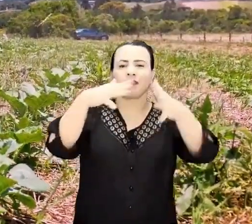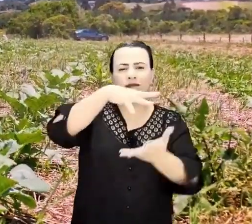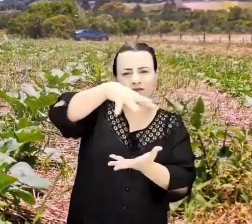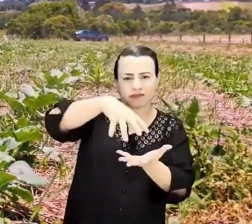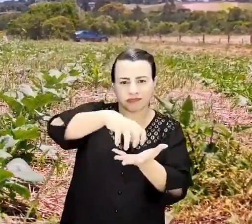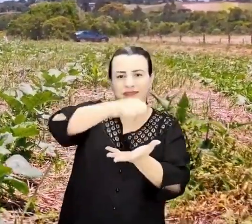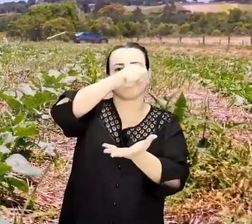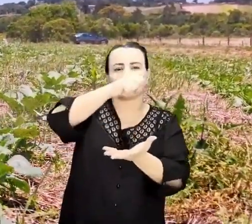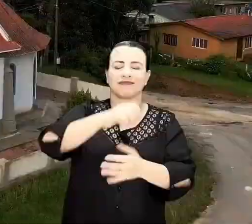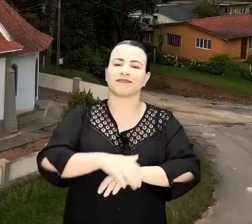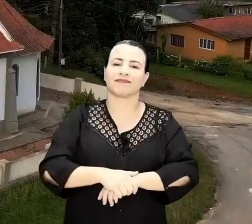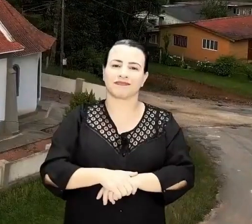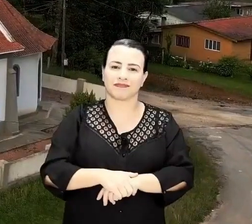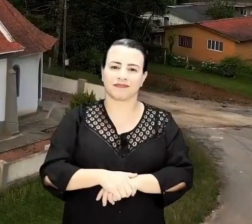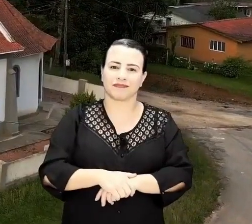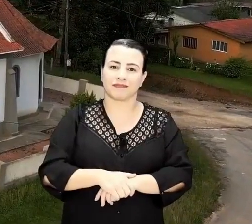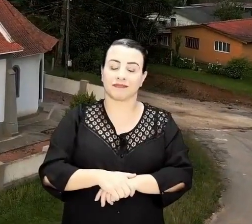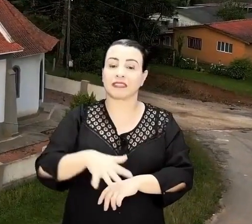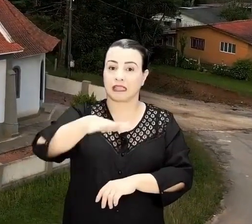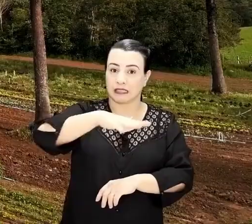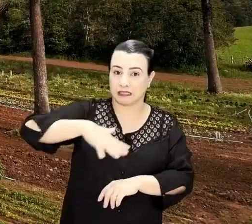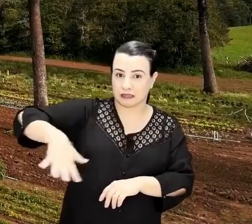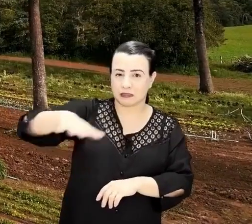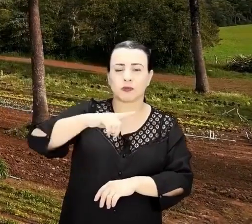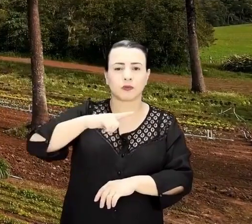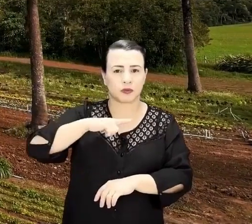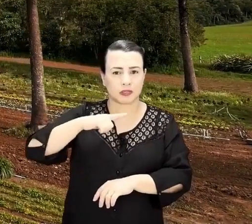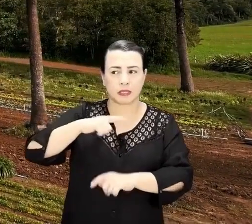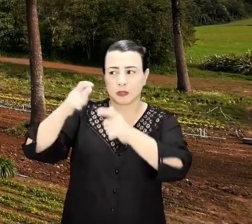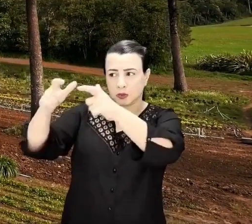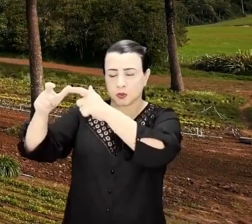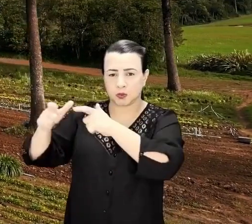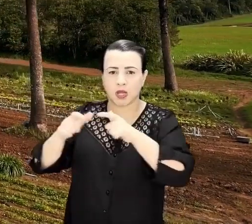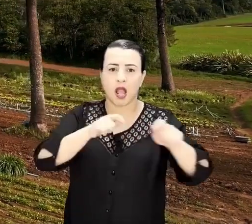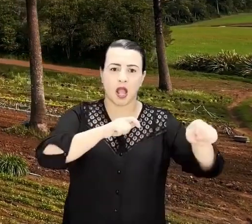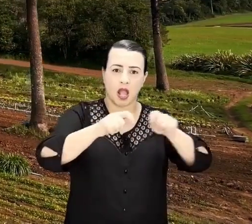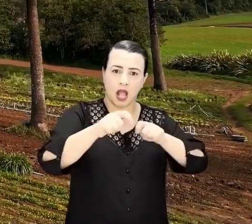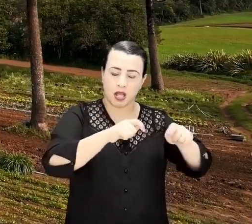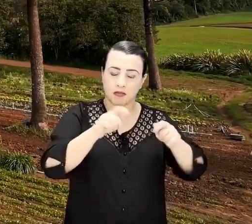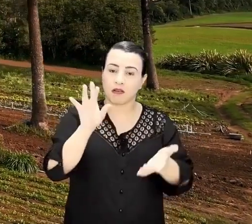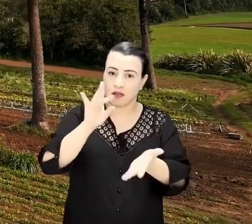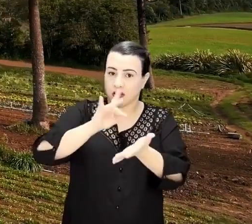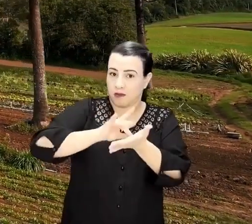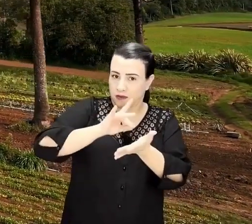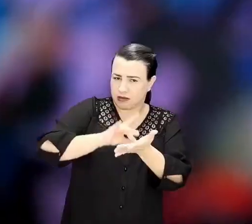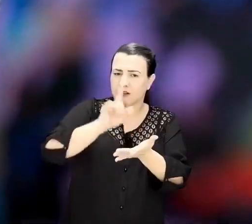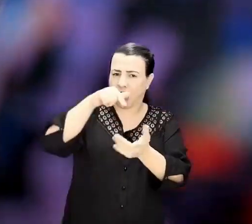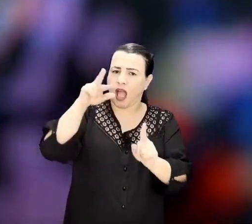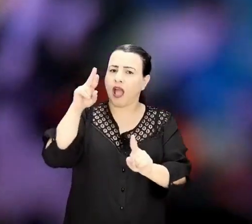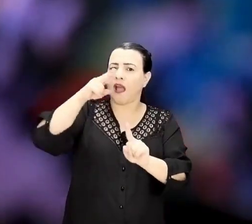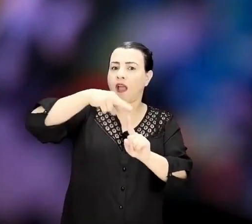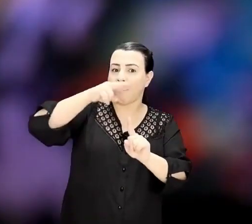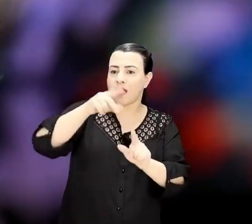sustentável. Na região, temos propriedades com ações que são verdadeiras referências